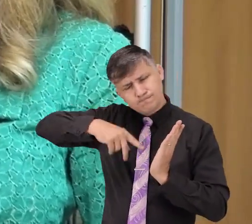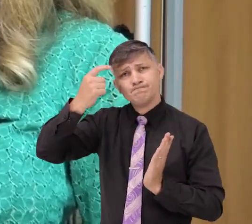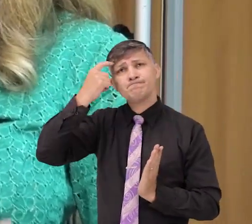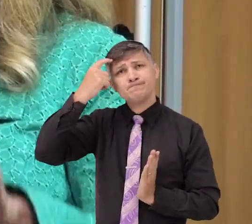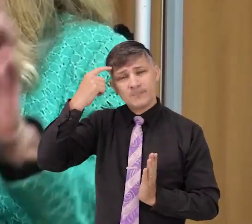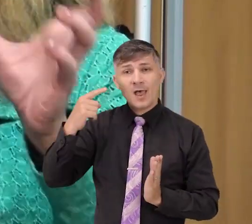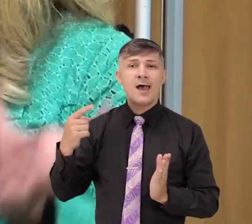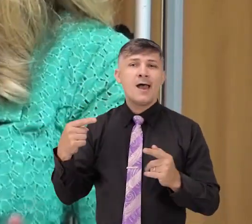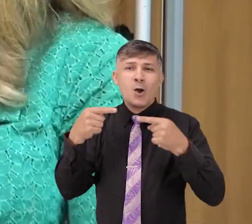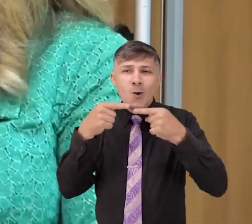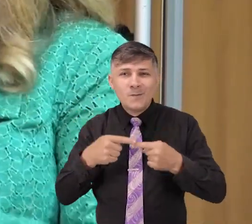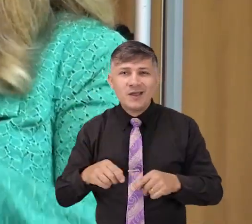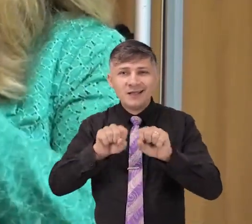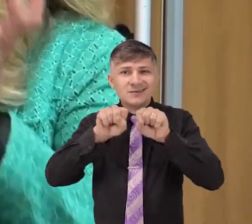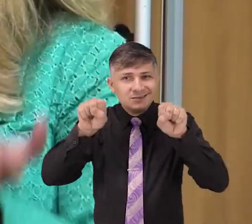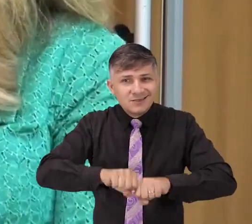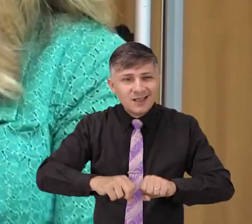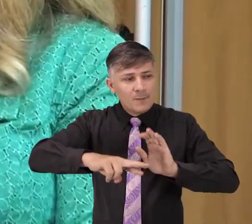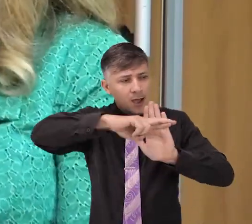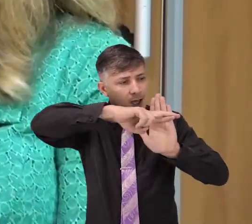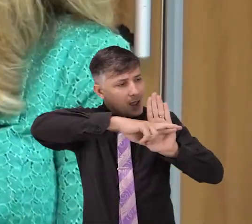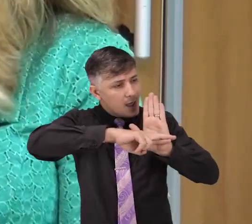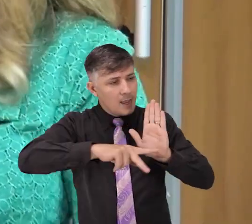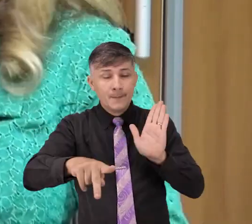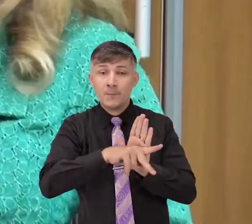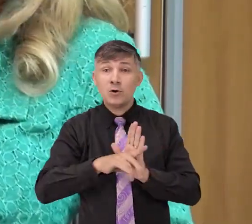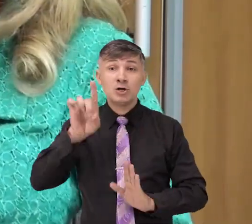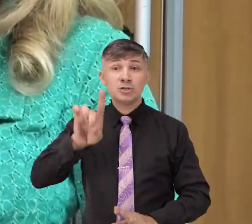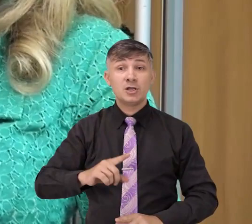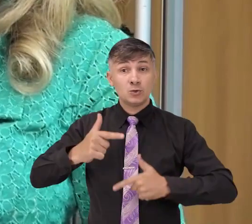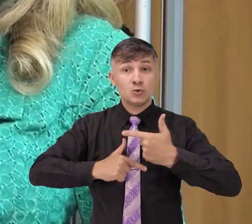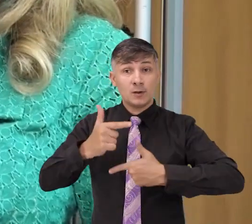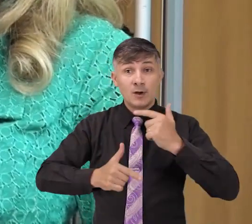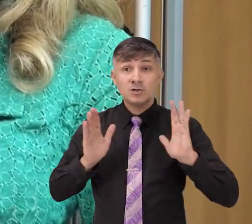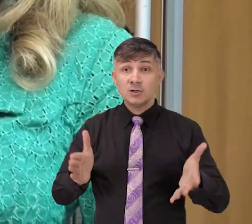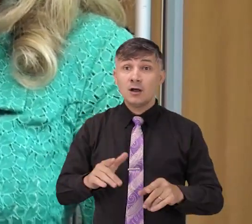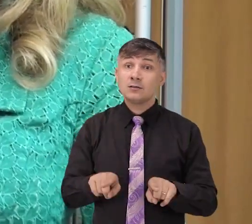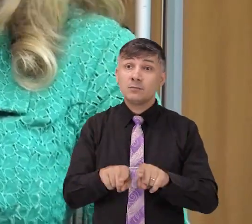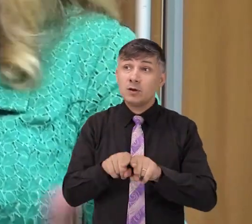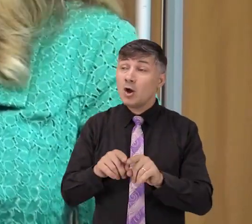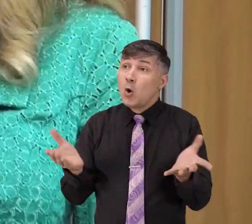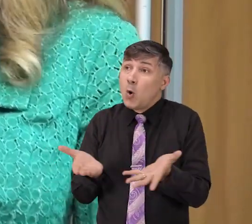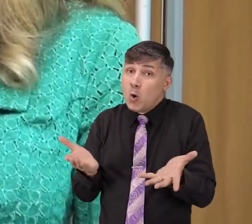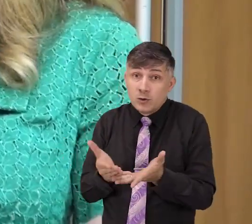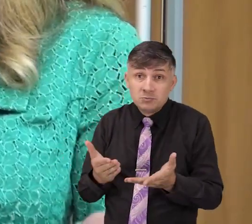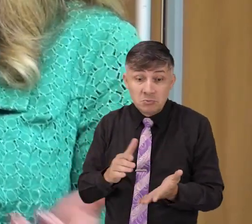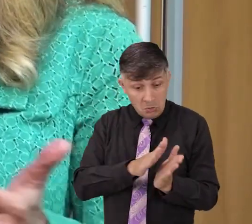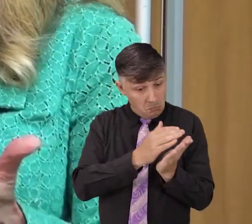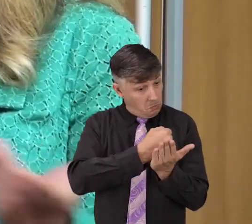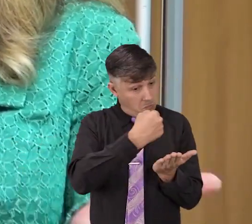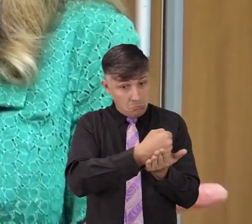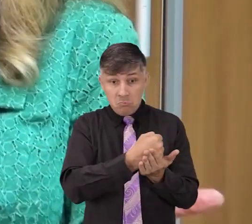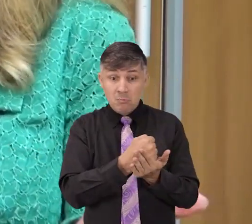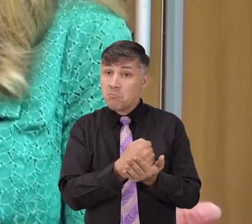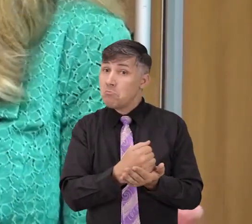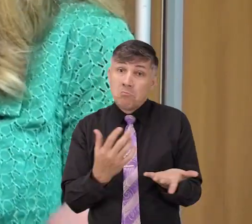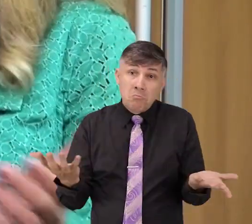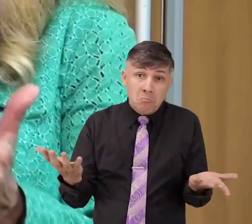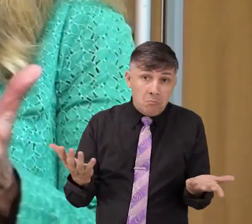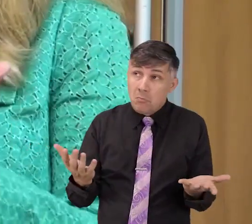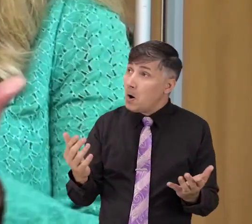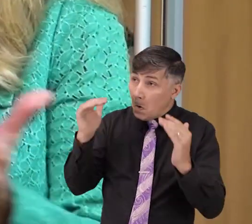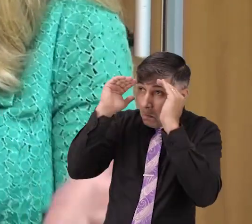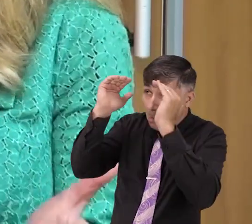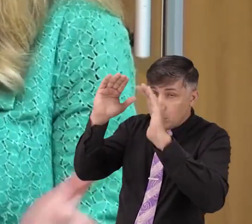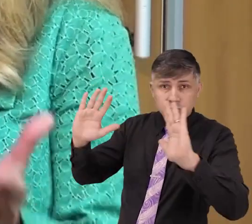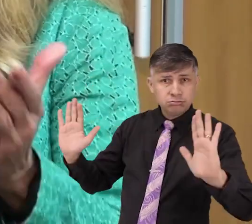menos de forma sistemática, os princípios que regem o direito do trabalho. E a subordinação hoje, enfim,